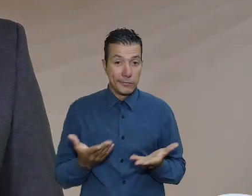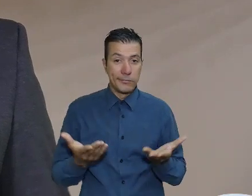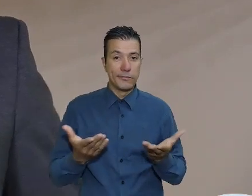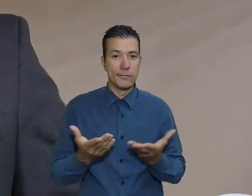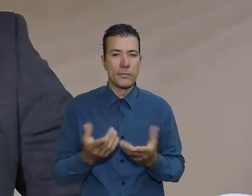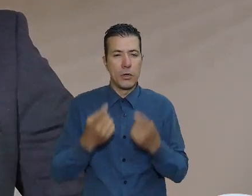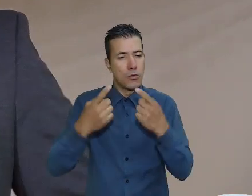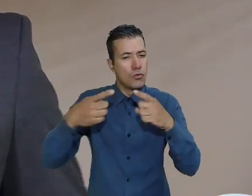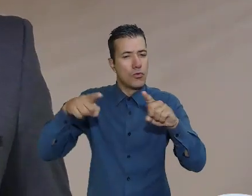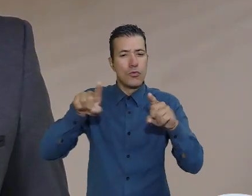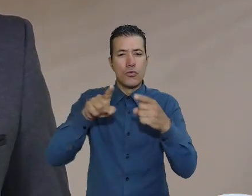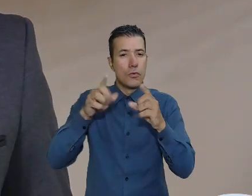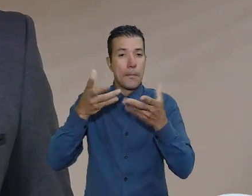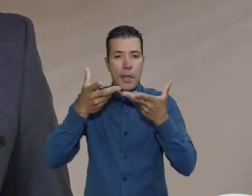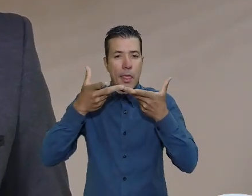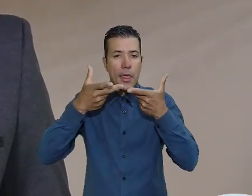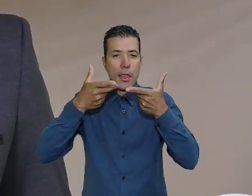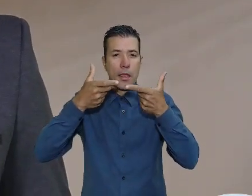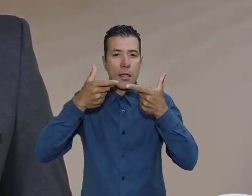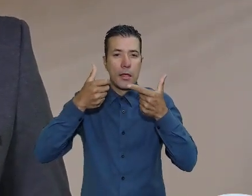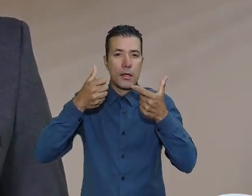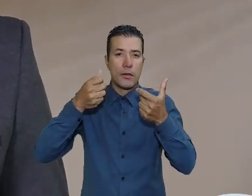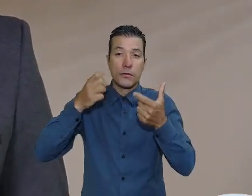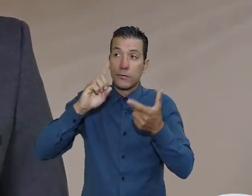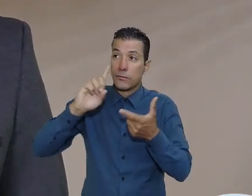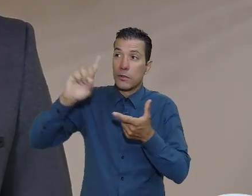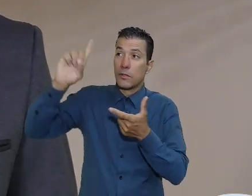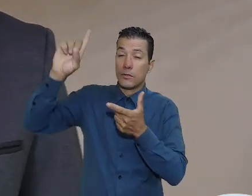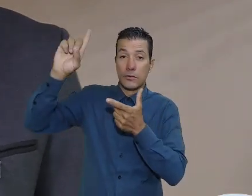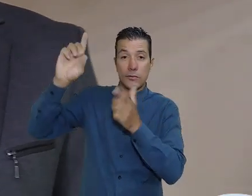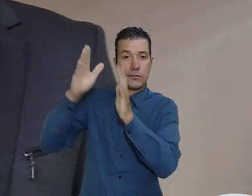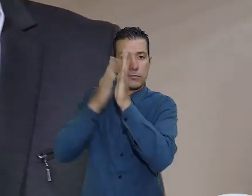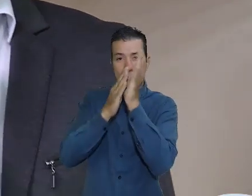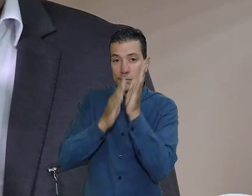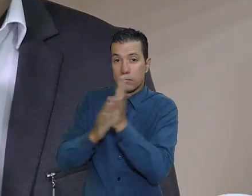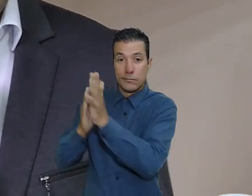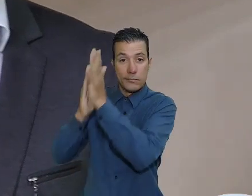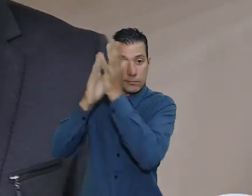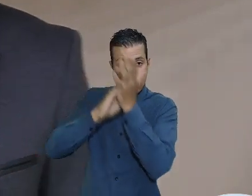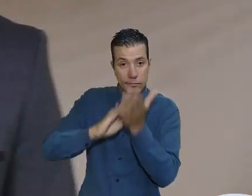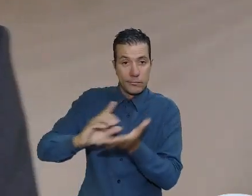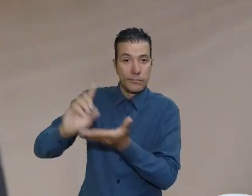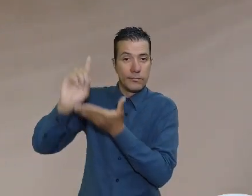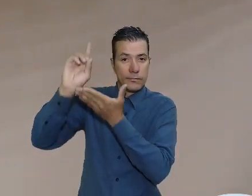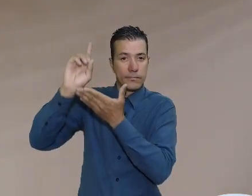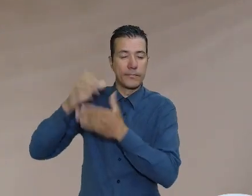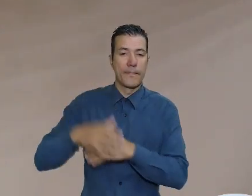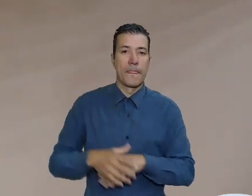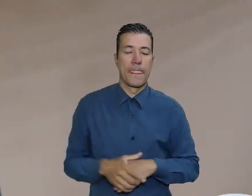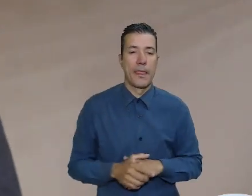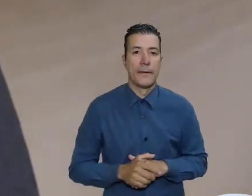cantar este hino maravilhoso em homenagem e adoração ao nosso Senhor Jesus. Vamos cantar.